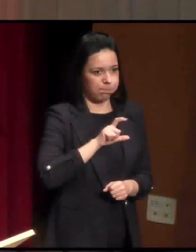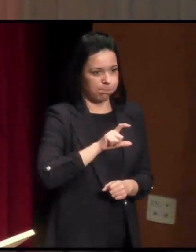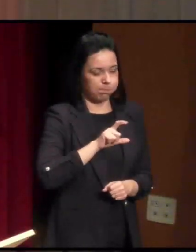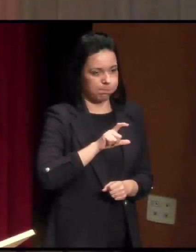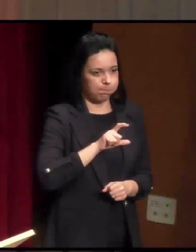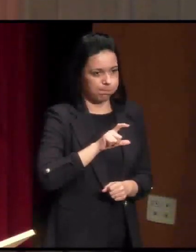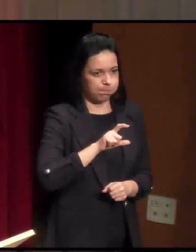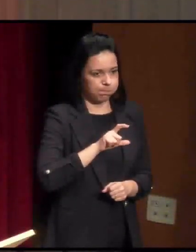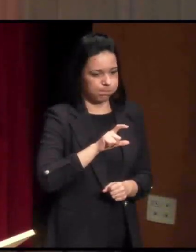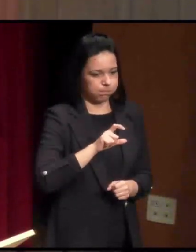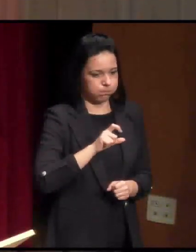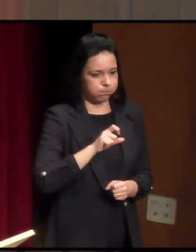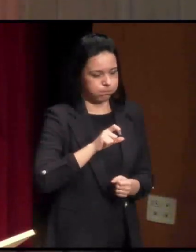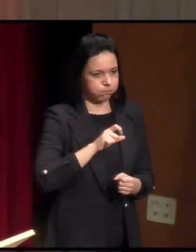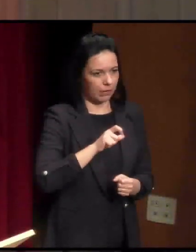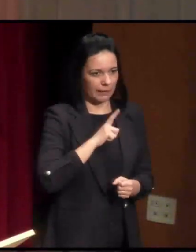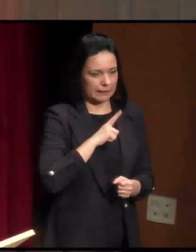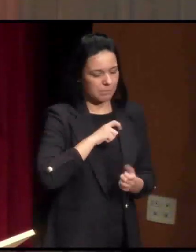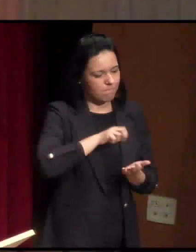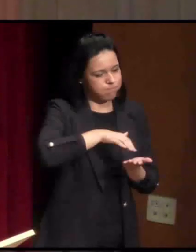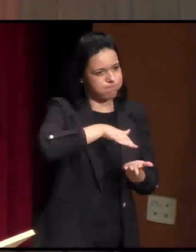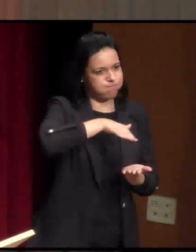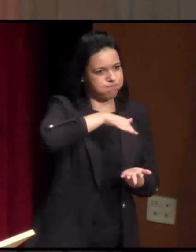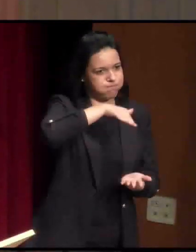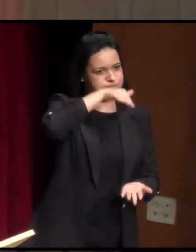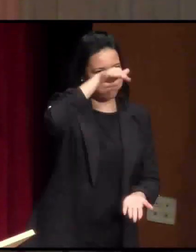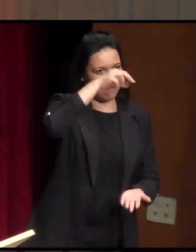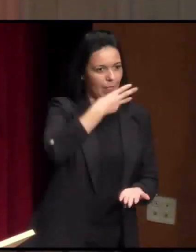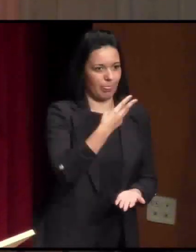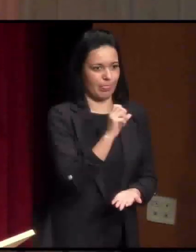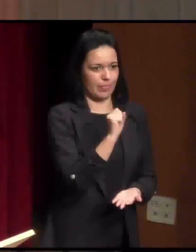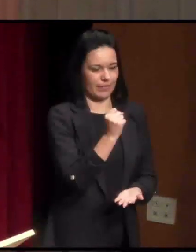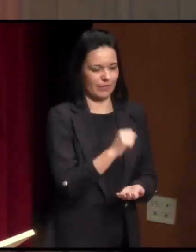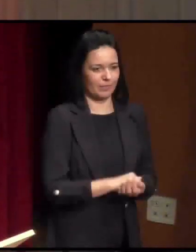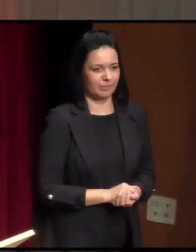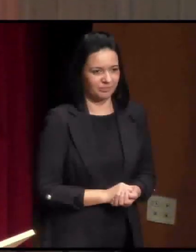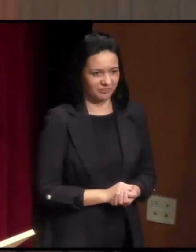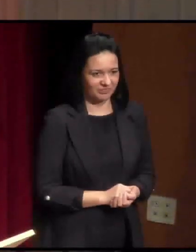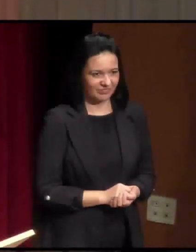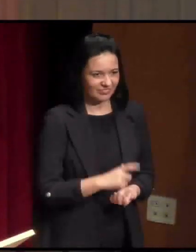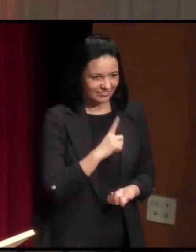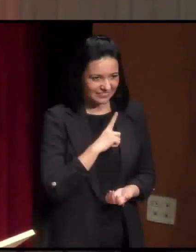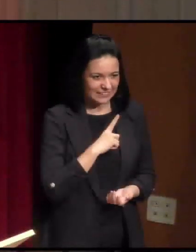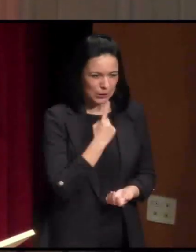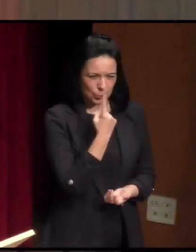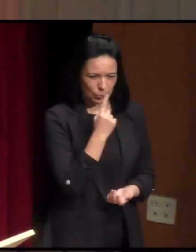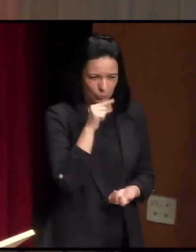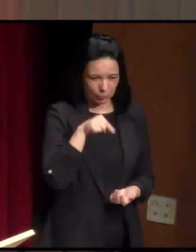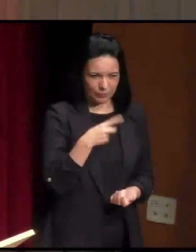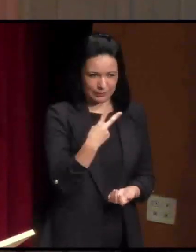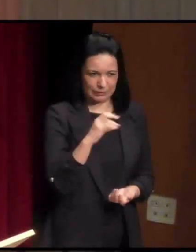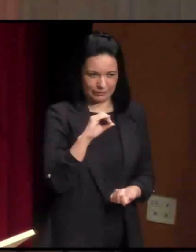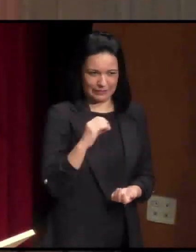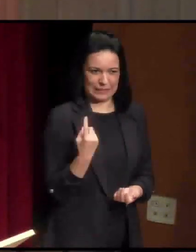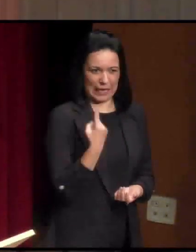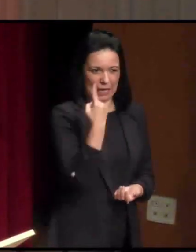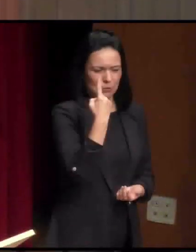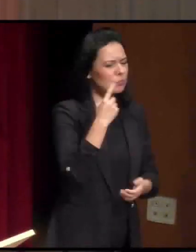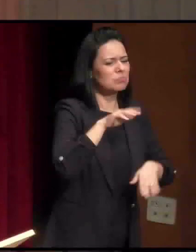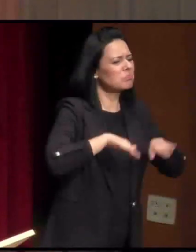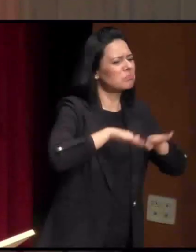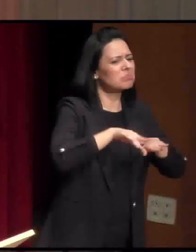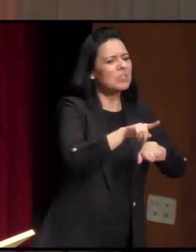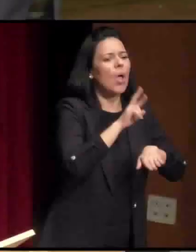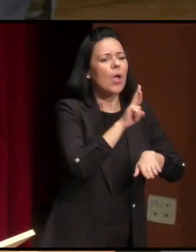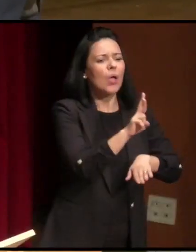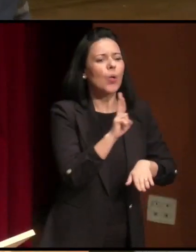38 volumes. Agora fala o tamanho, porque a gente falou do era 1,20m não, né, pastora Karen? 1,20m. 1,20m um pouquinho mais. Quem né, dá Vinícius? Mais aí? Qual é o